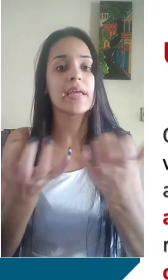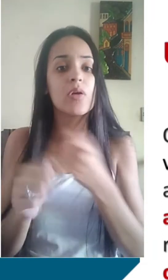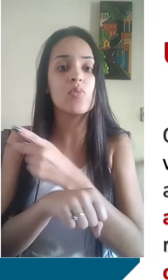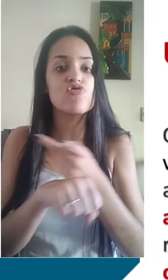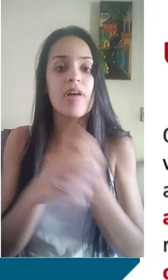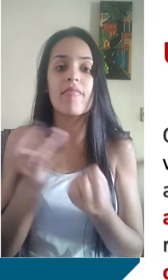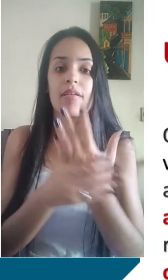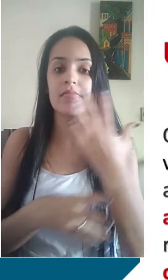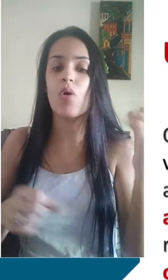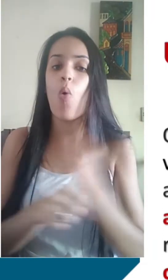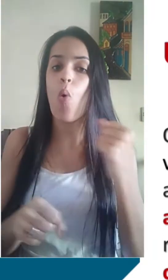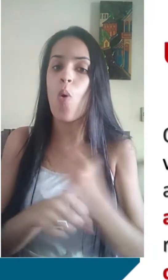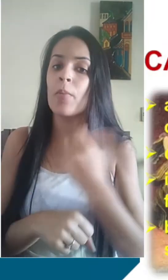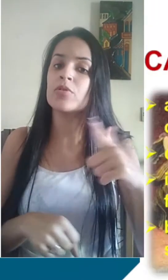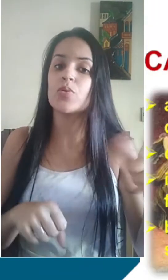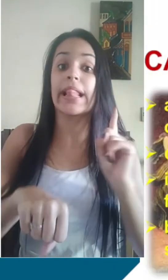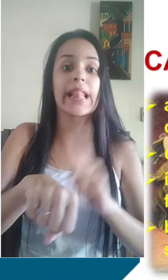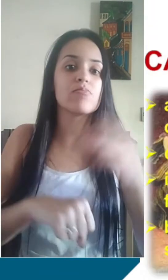obra atemporal.